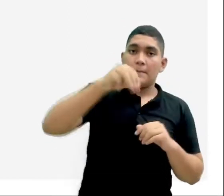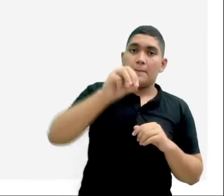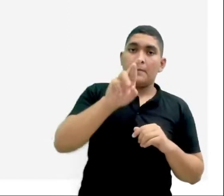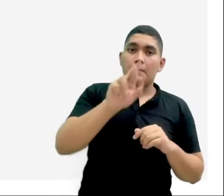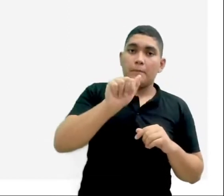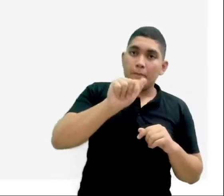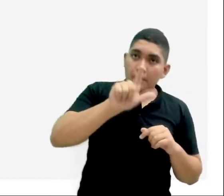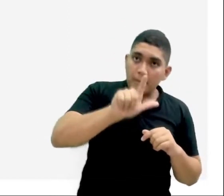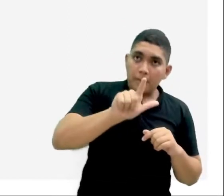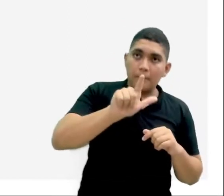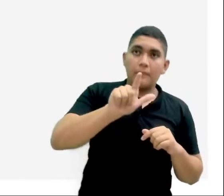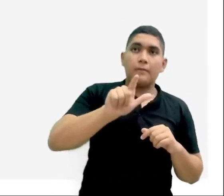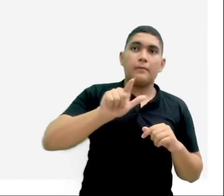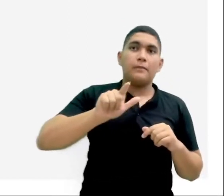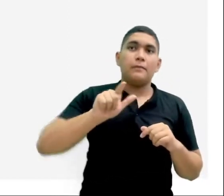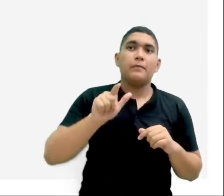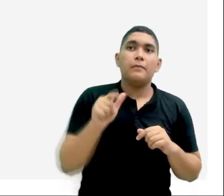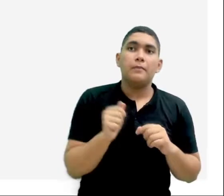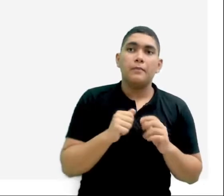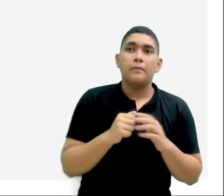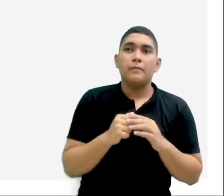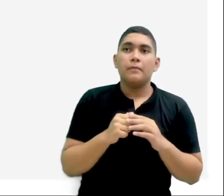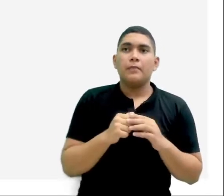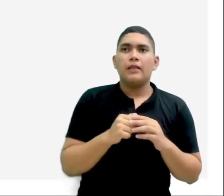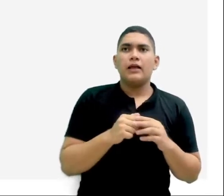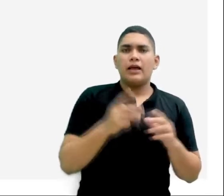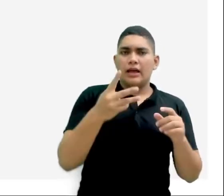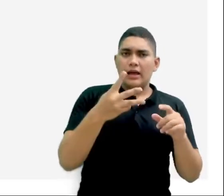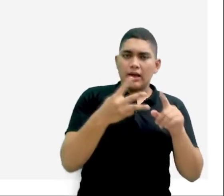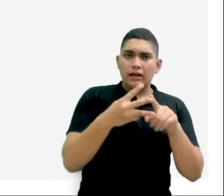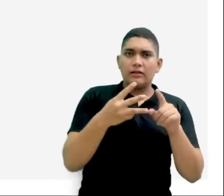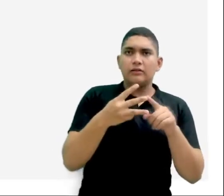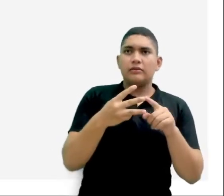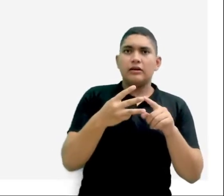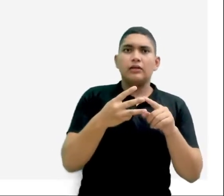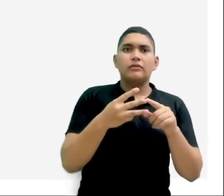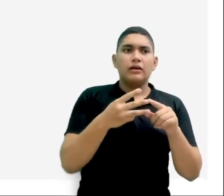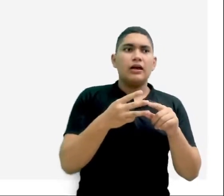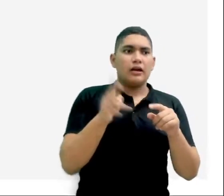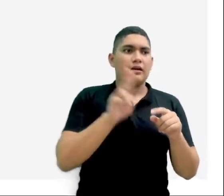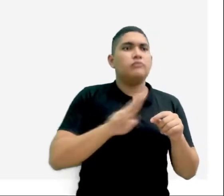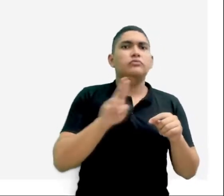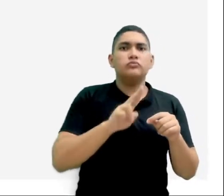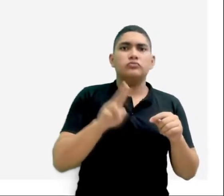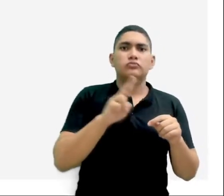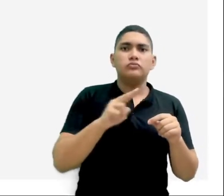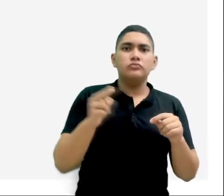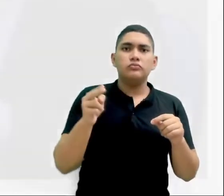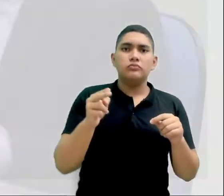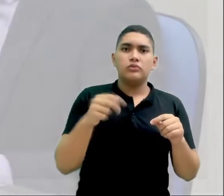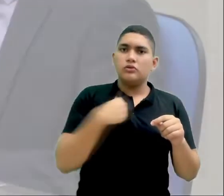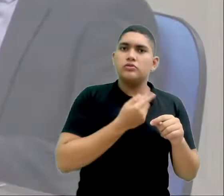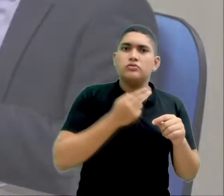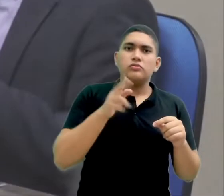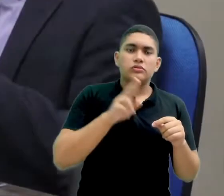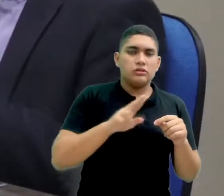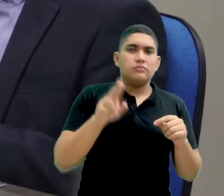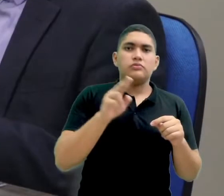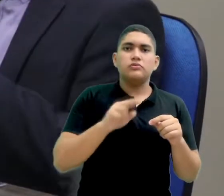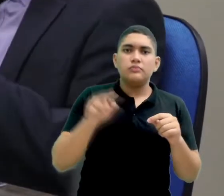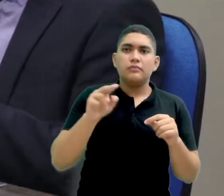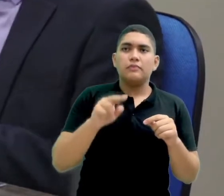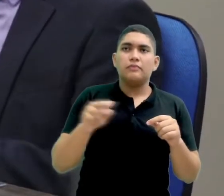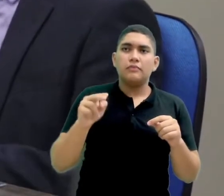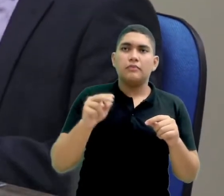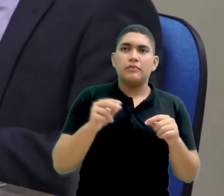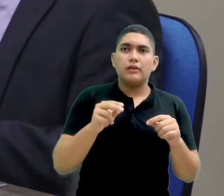é válido. A lei moral do antigo, ela serve para nós não rejeitamos a lei por completo, não, de forma alguma. A lei é santa,